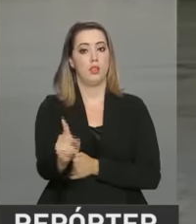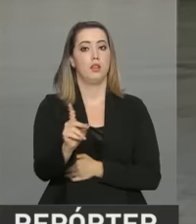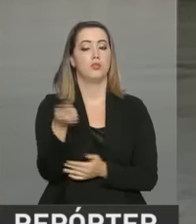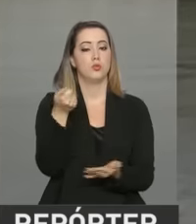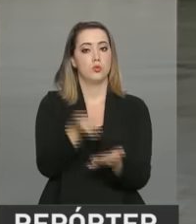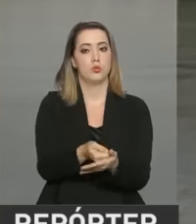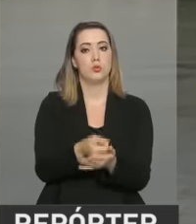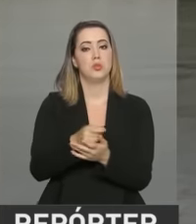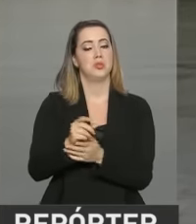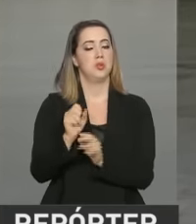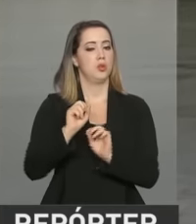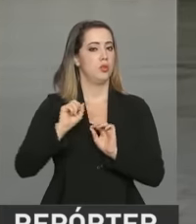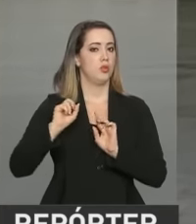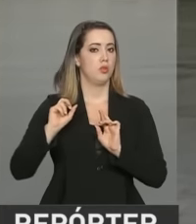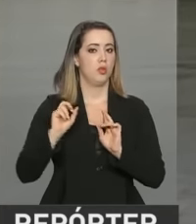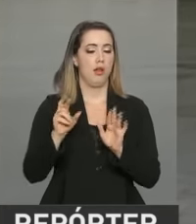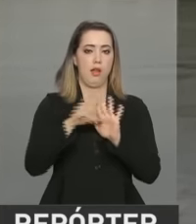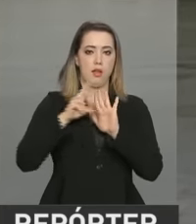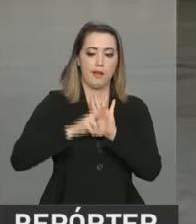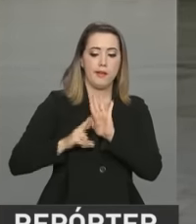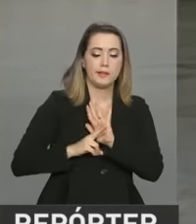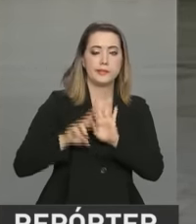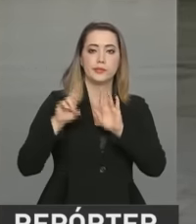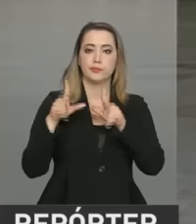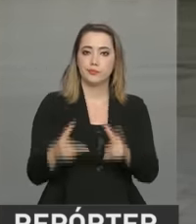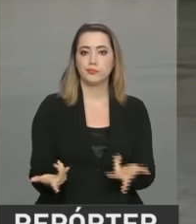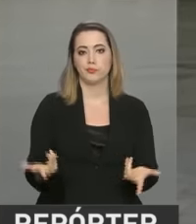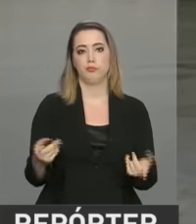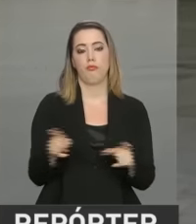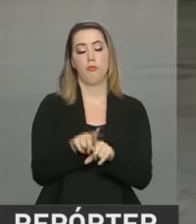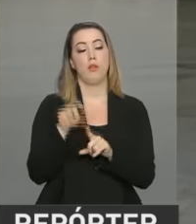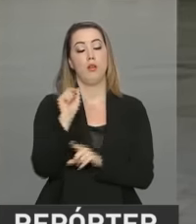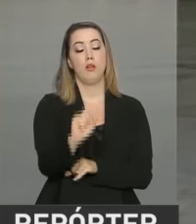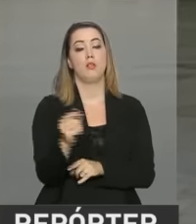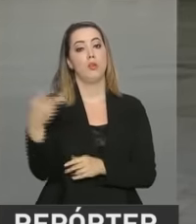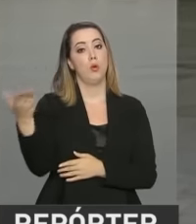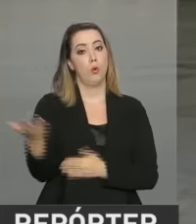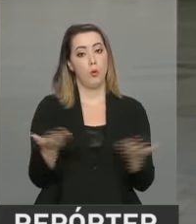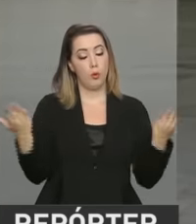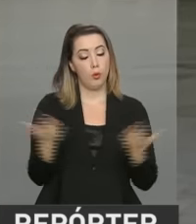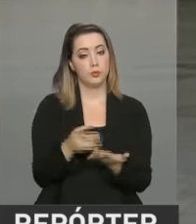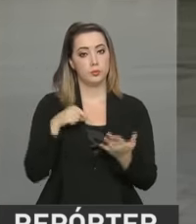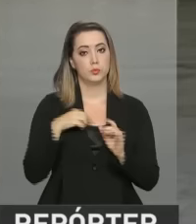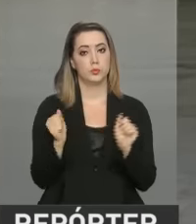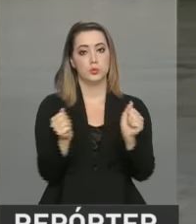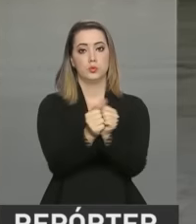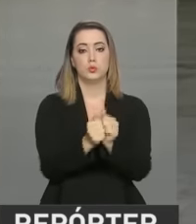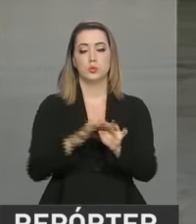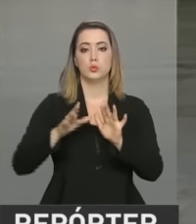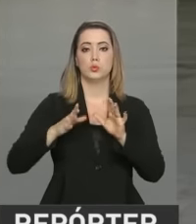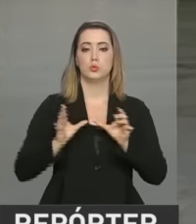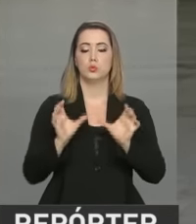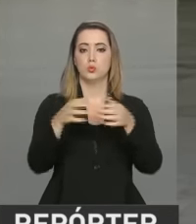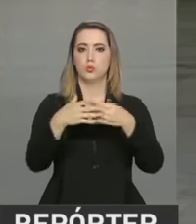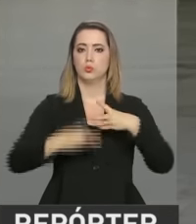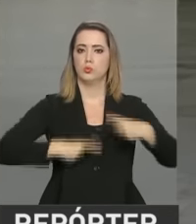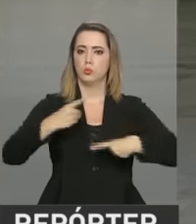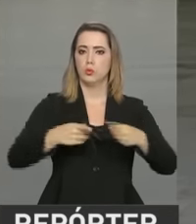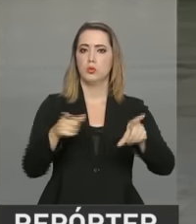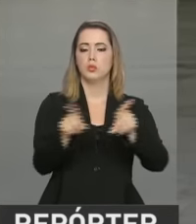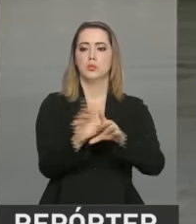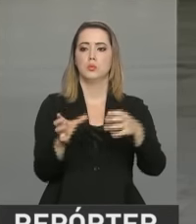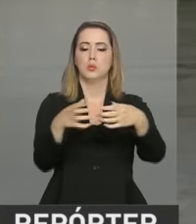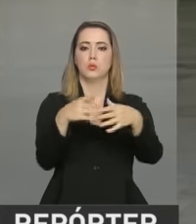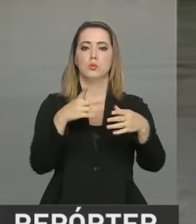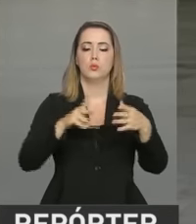essa reforma da Previdência. Nessa segunda-feira, o presidente Michel Temer se reuniu com parlamentares e com centrais sindicais para